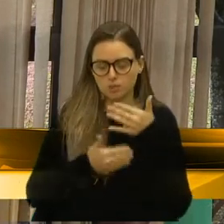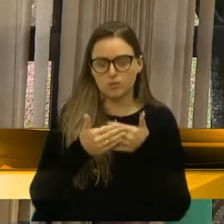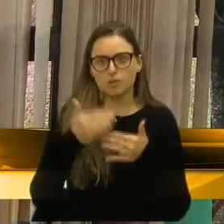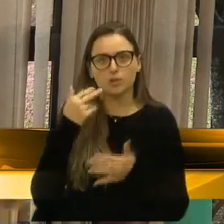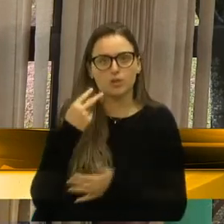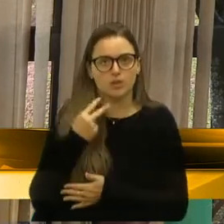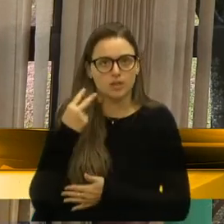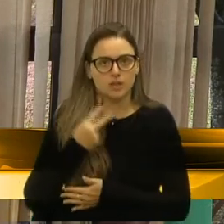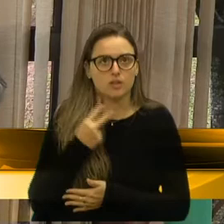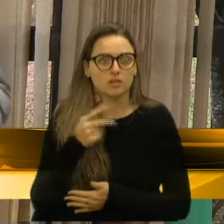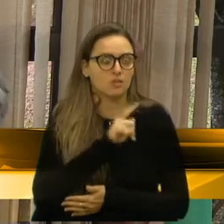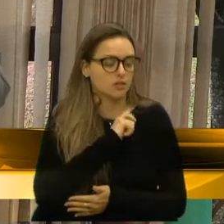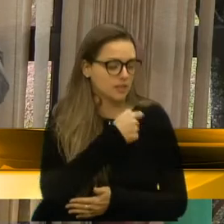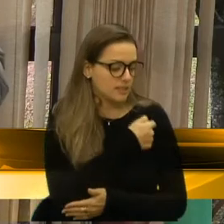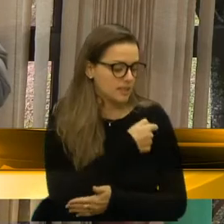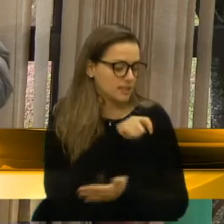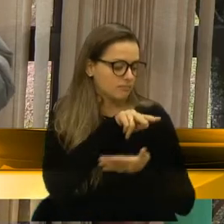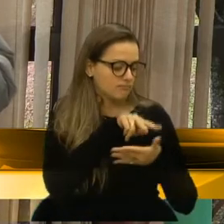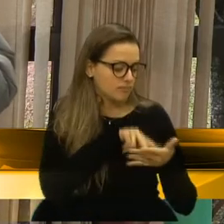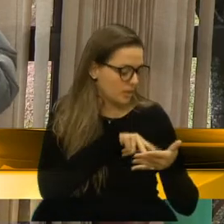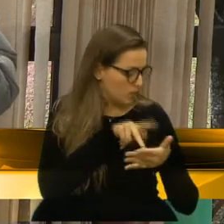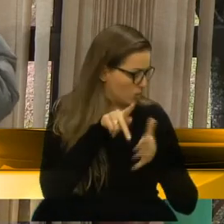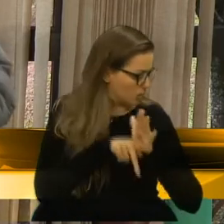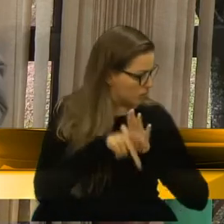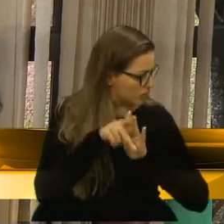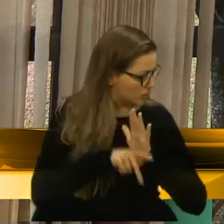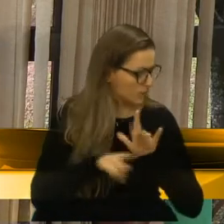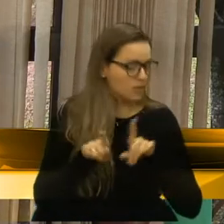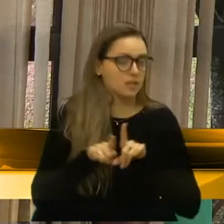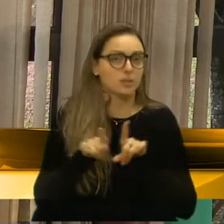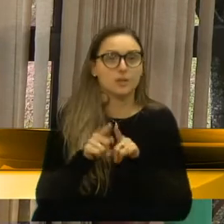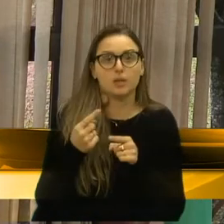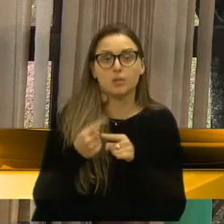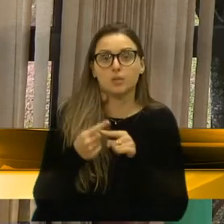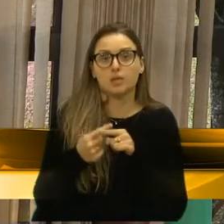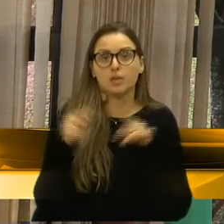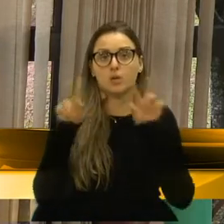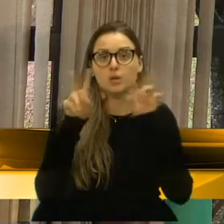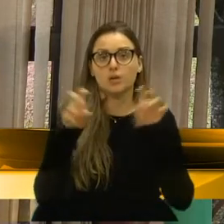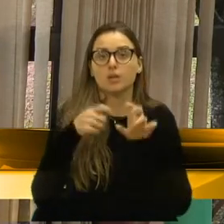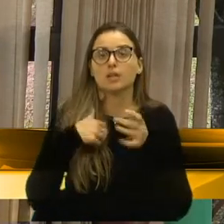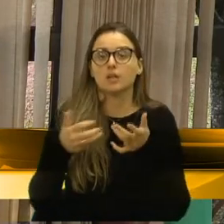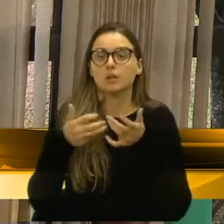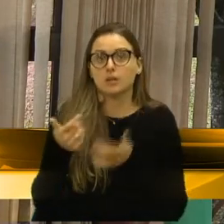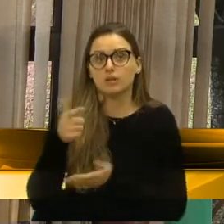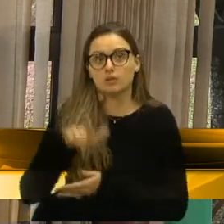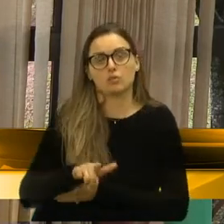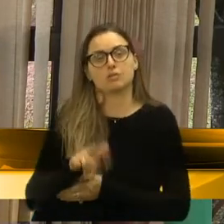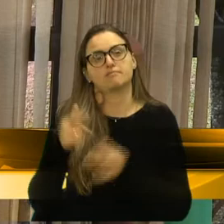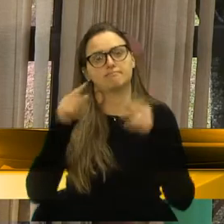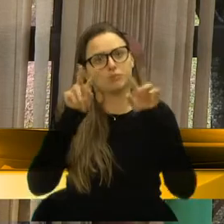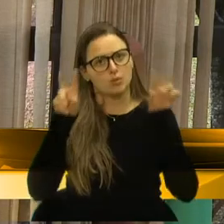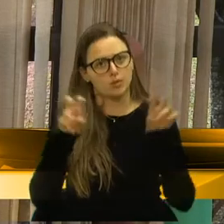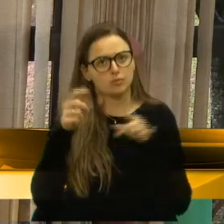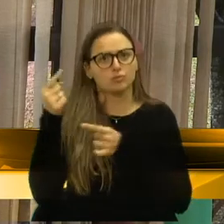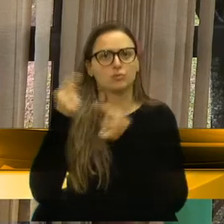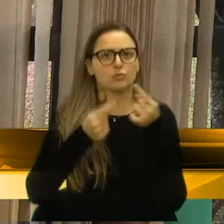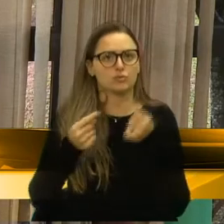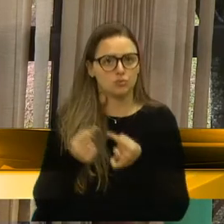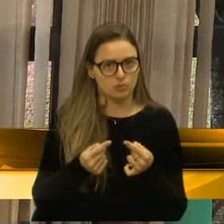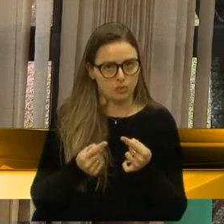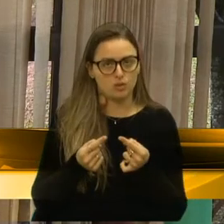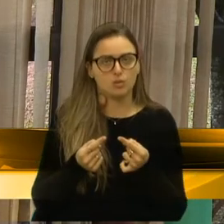que estourar se apropriaram e também porque esse assunto e que hora que dá o testemunho foi bastante discutido